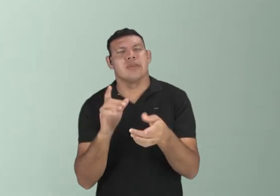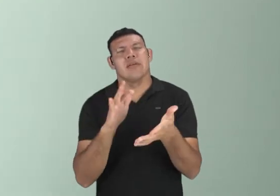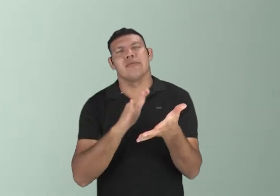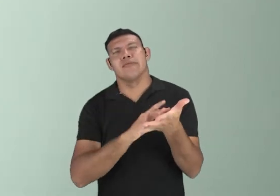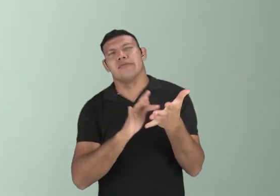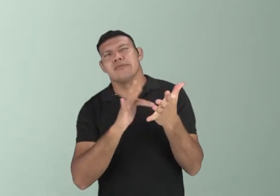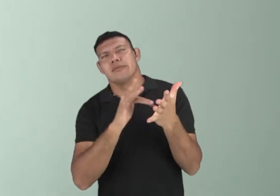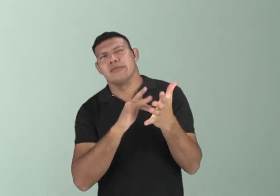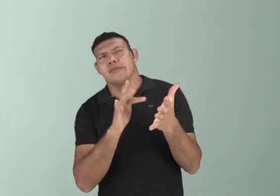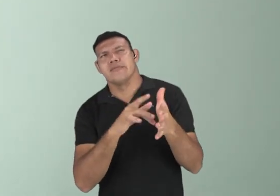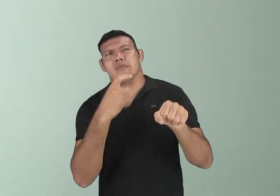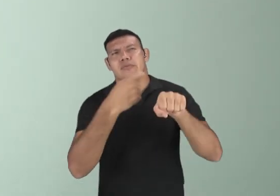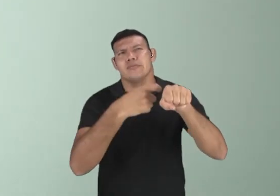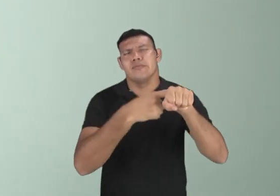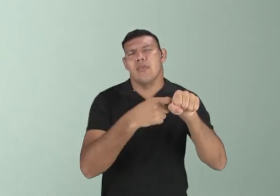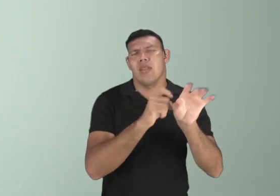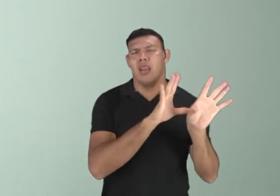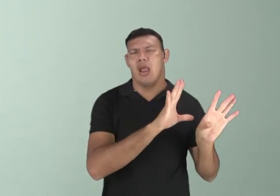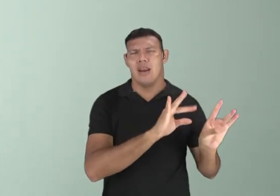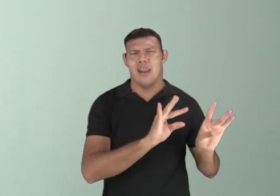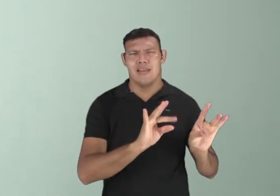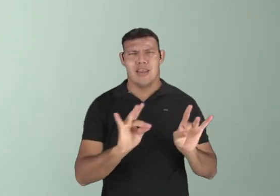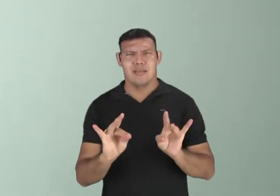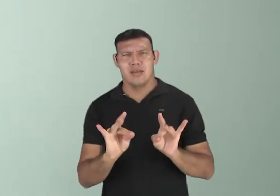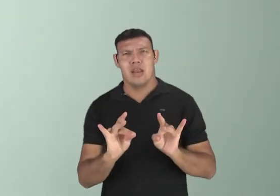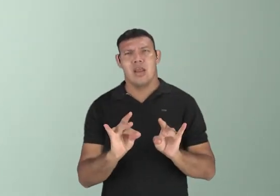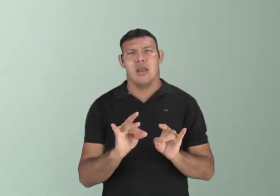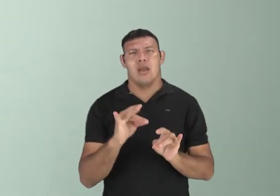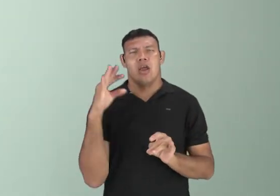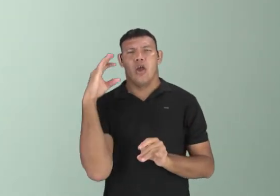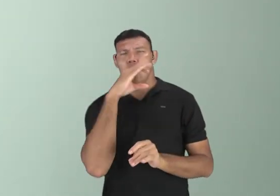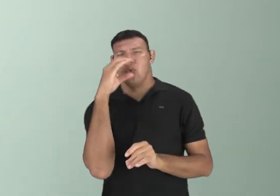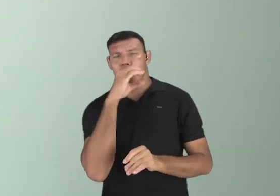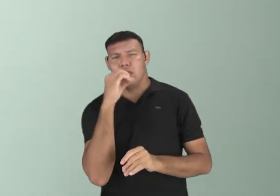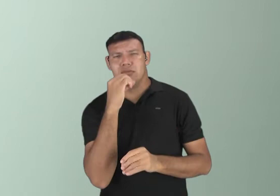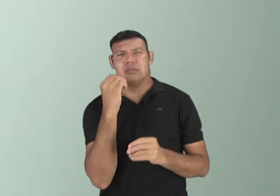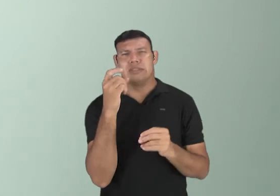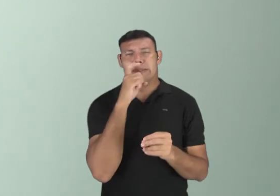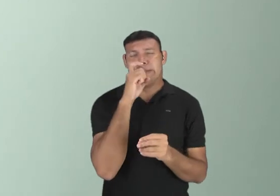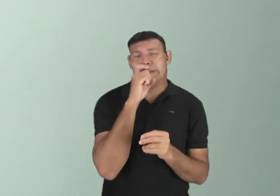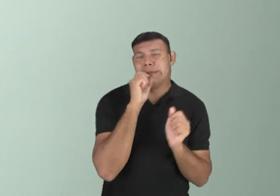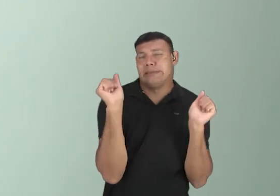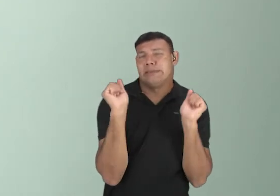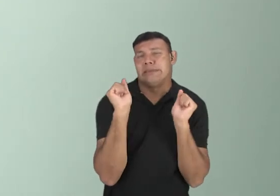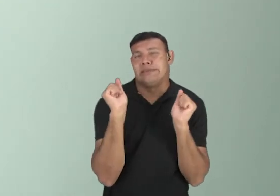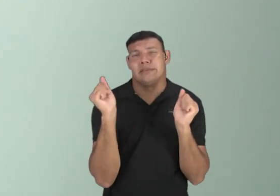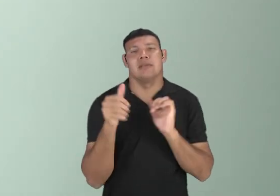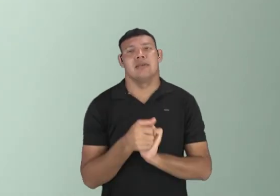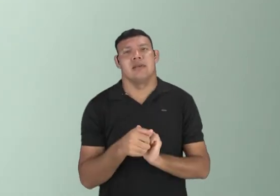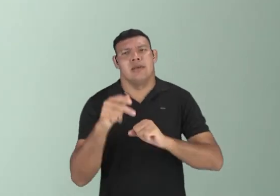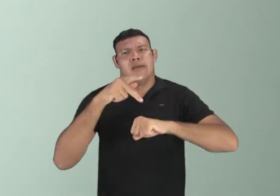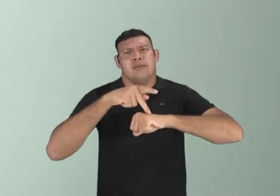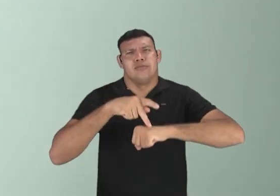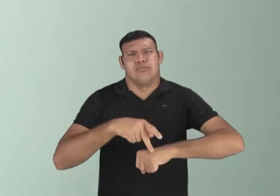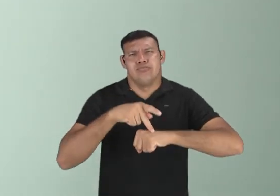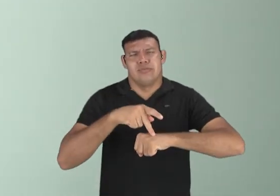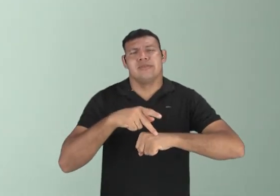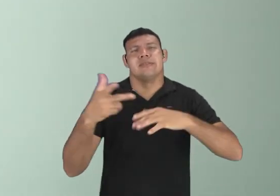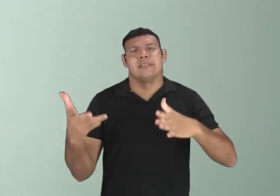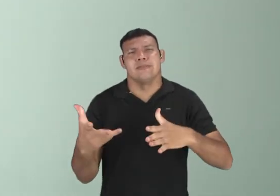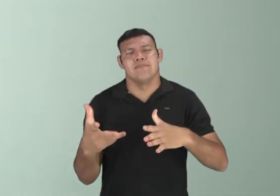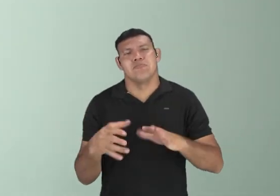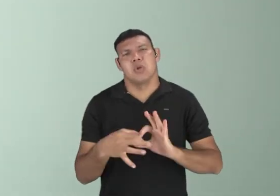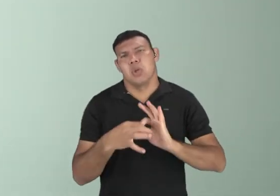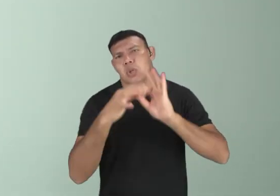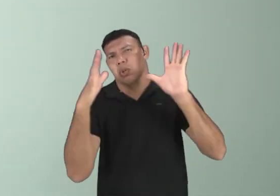é sólido, se é líquido, se está muito quente, se está muito frio, e também saber a pressão, se é muito apertado, se é mais